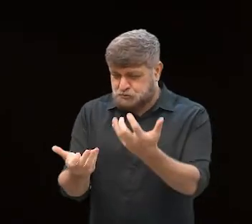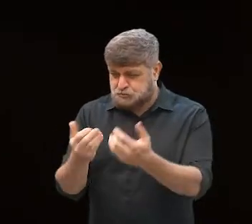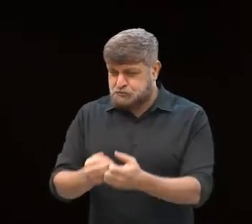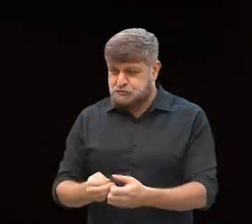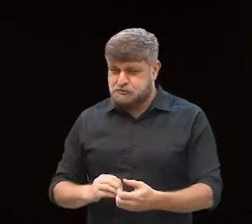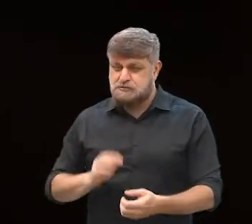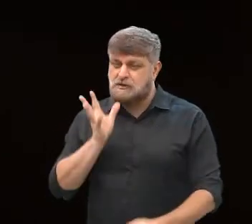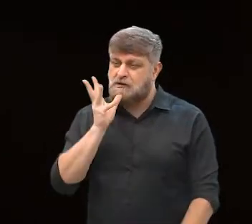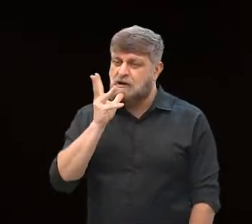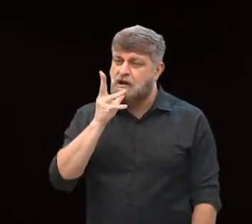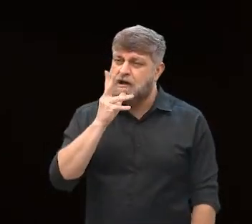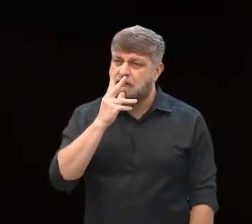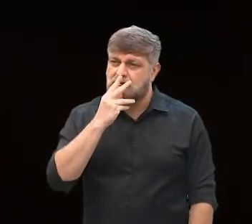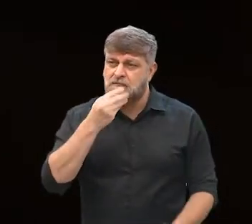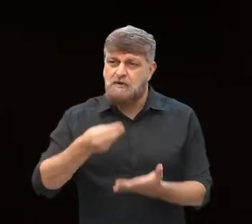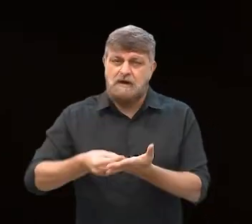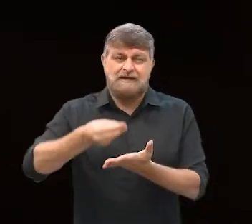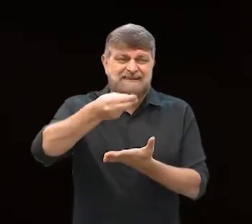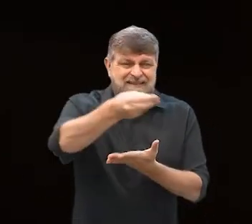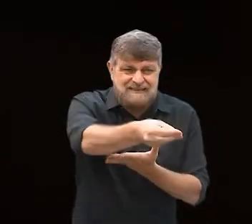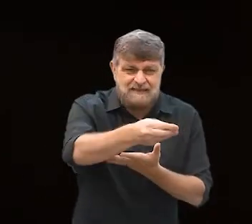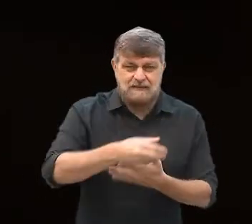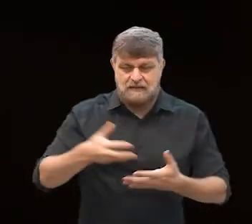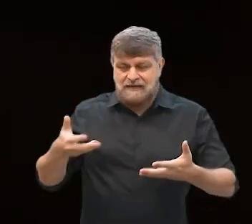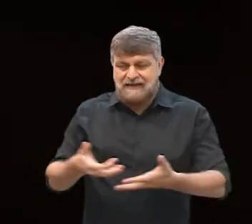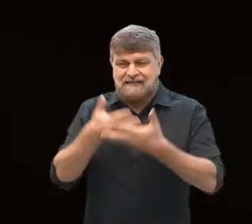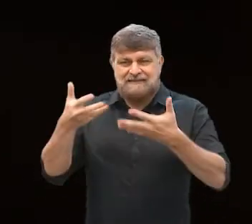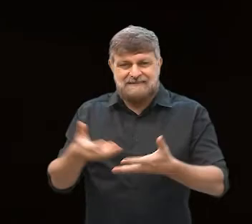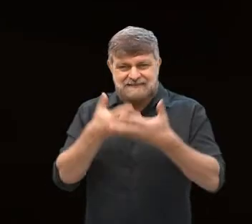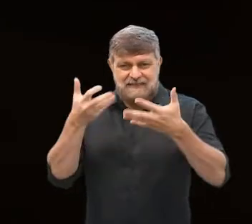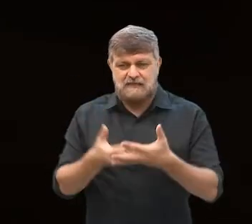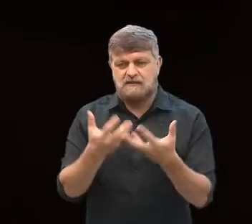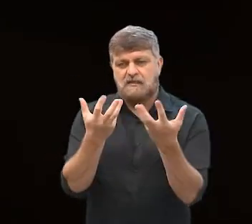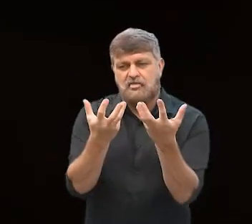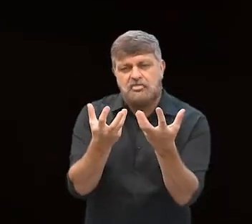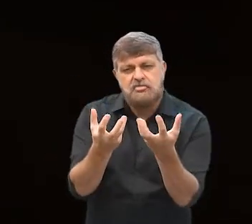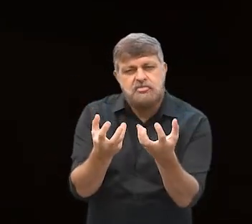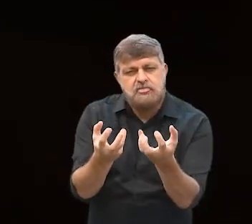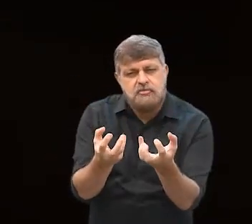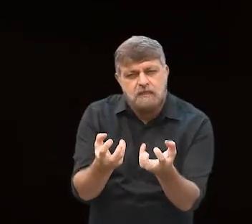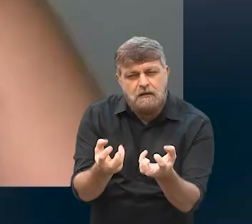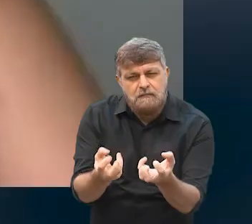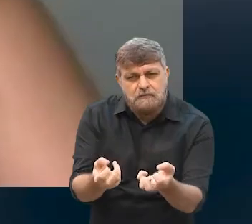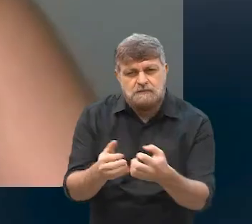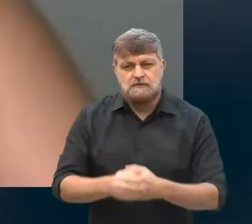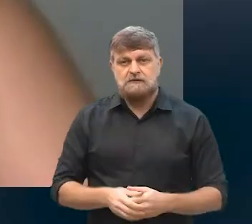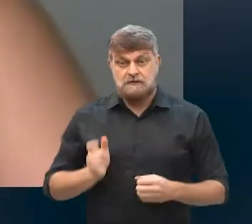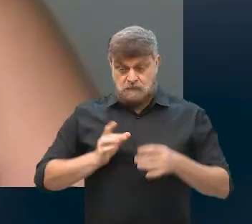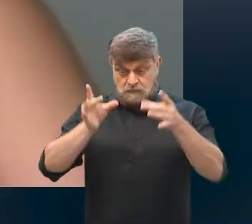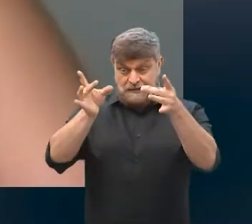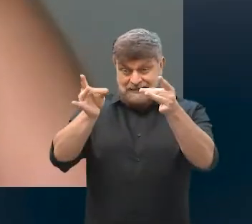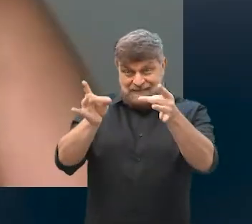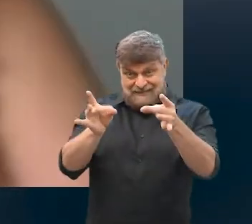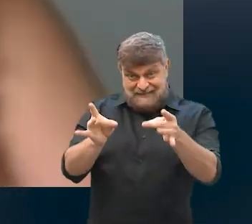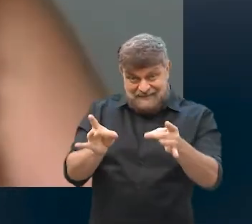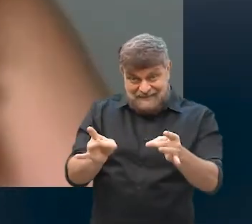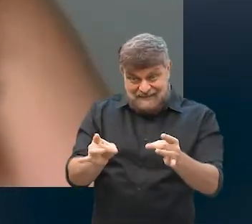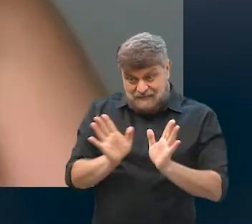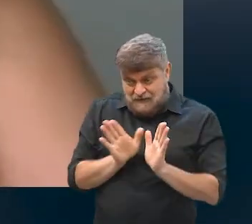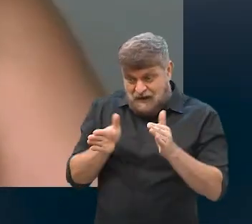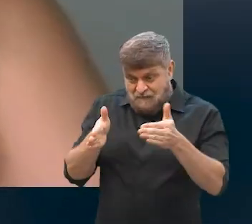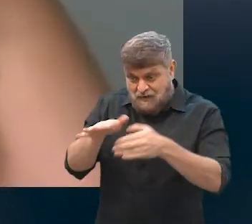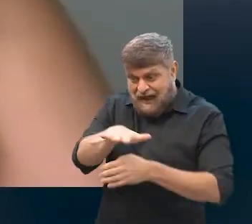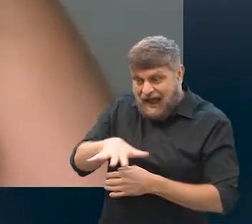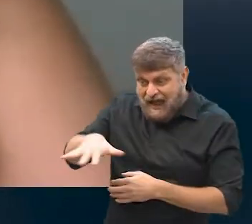ser entregue, enquanto uma salada às vezes pode chegar um pouco murcha. Então, todos esses detalhes que são específicos